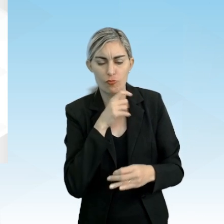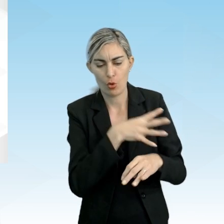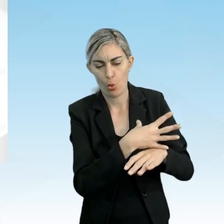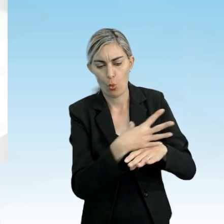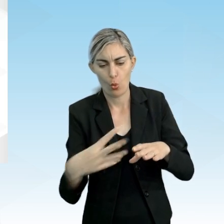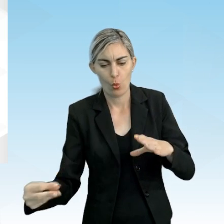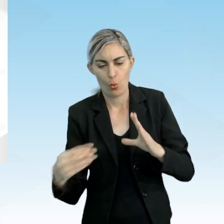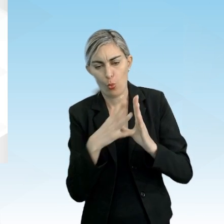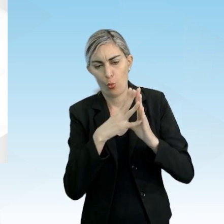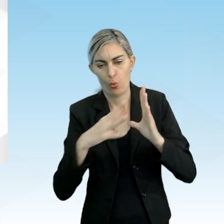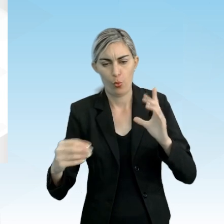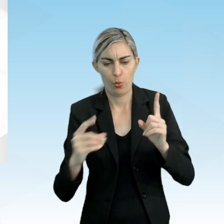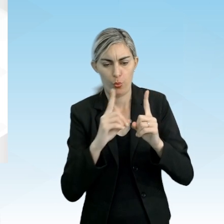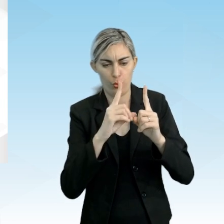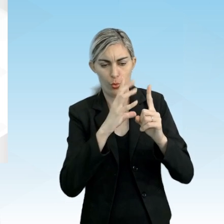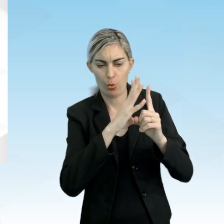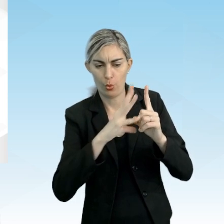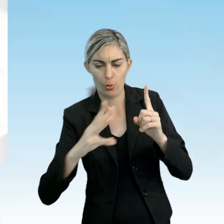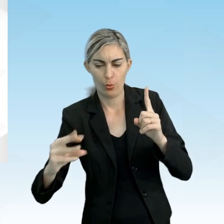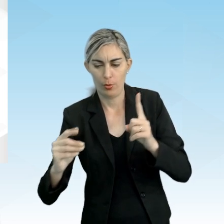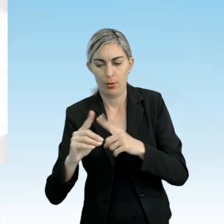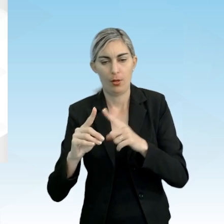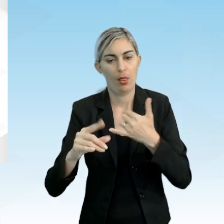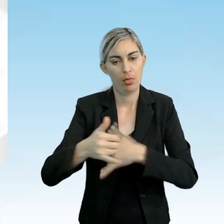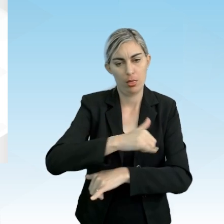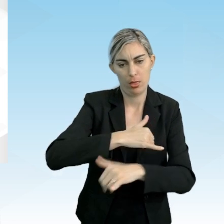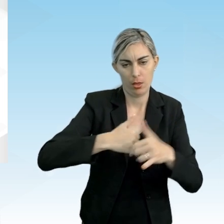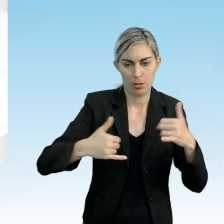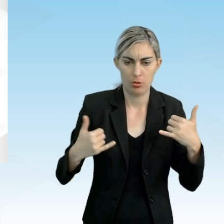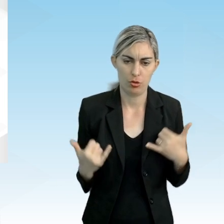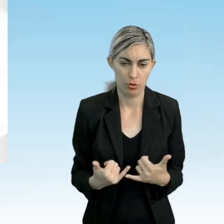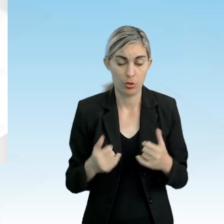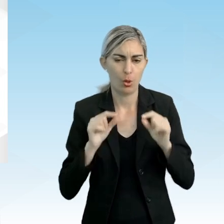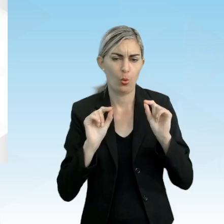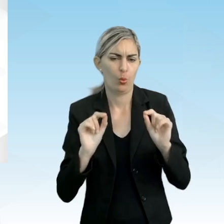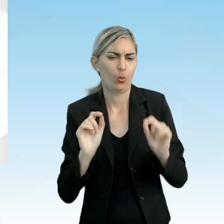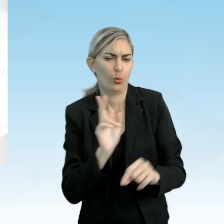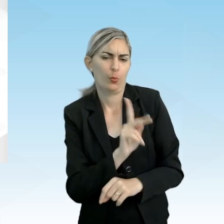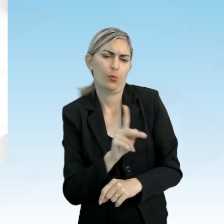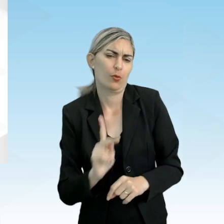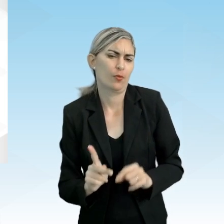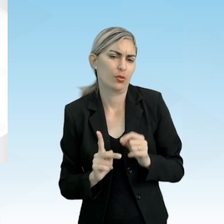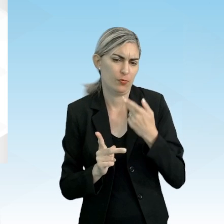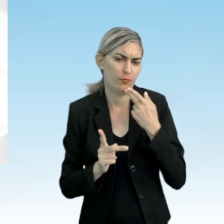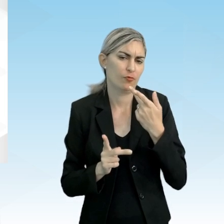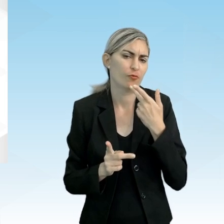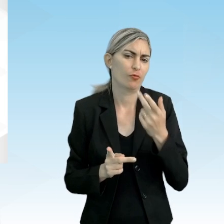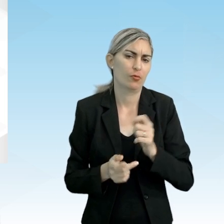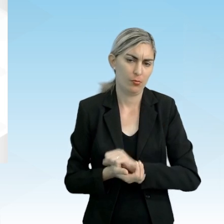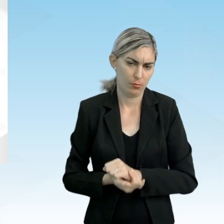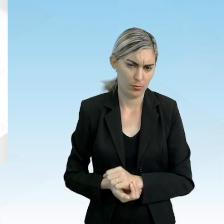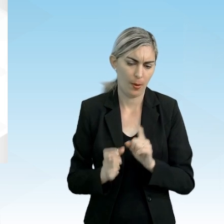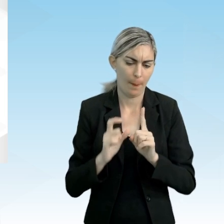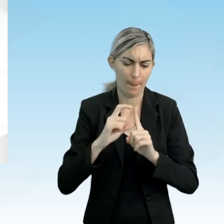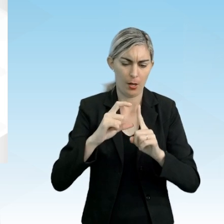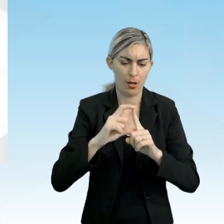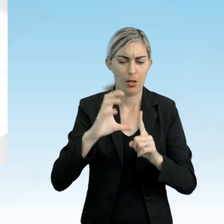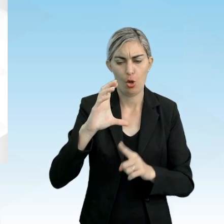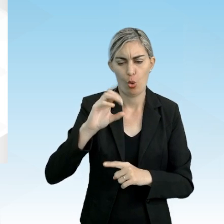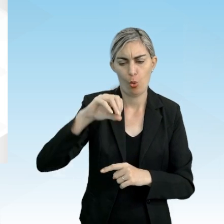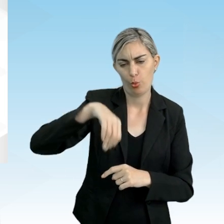transfere energia para isso O que é que Professor quis dizer com esta palavra